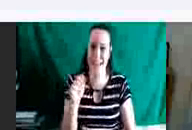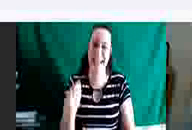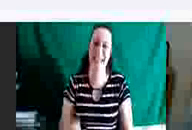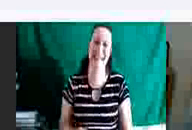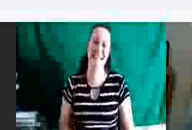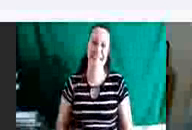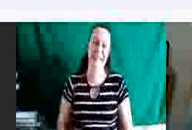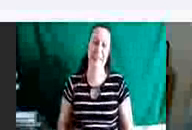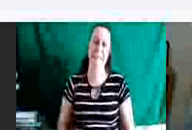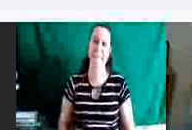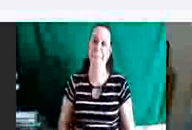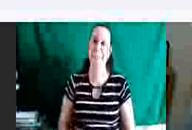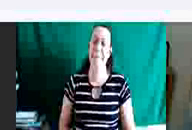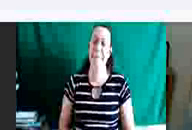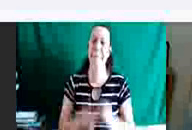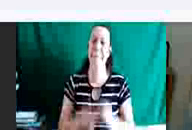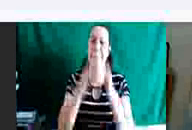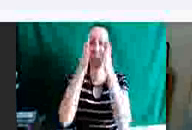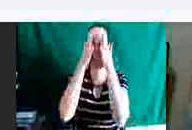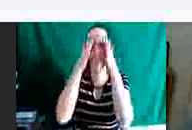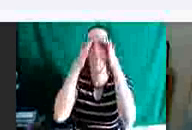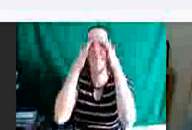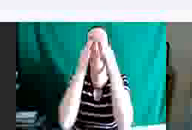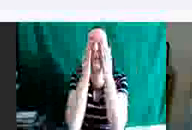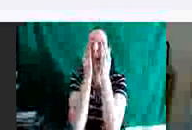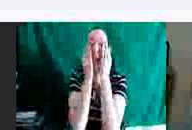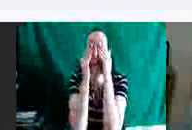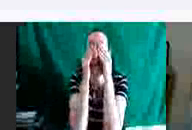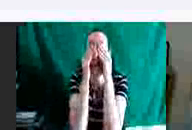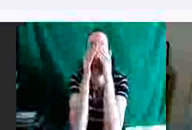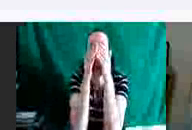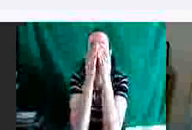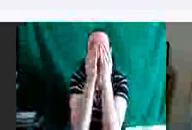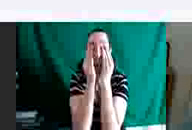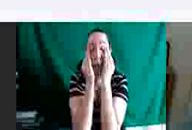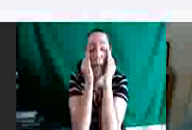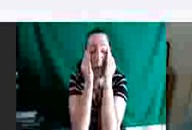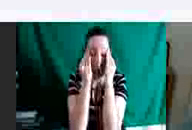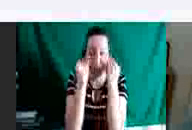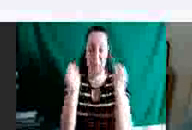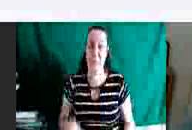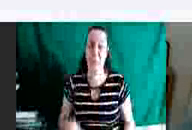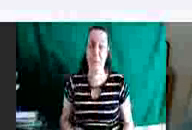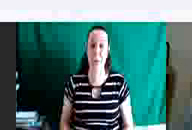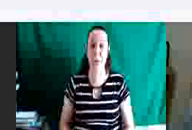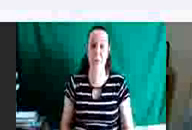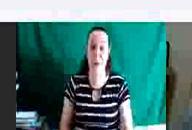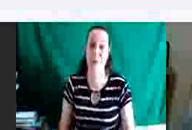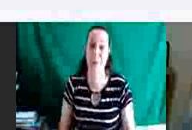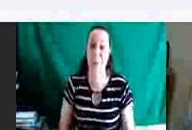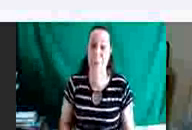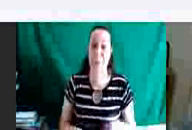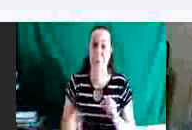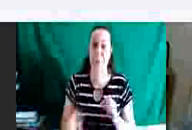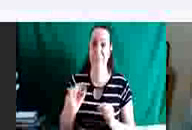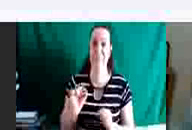os 10 principais problemas relacionados até 2017 com a internet. Então, eles fazem uma lista aqui, ó, se